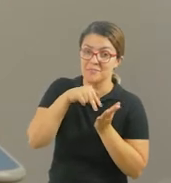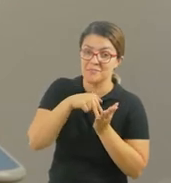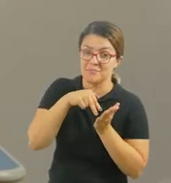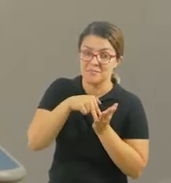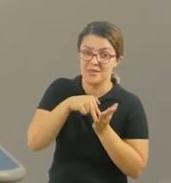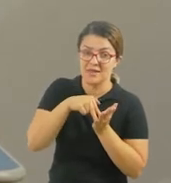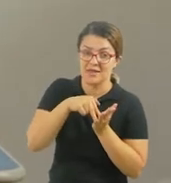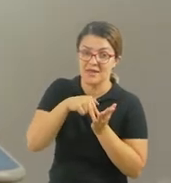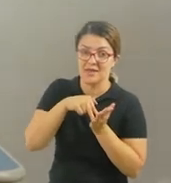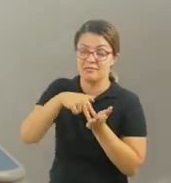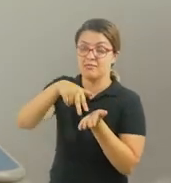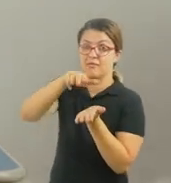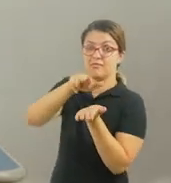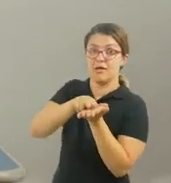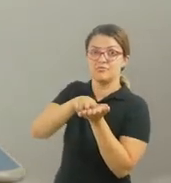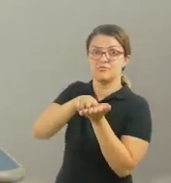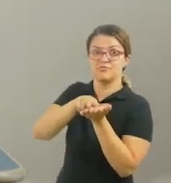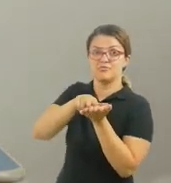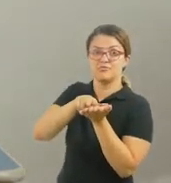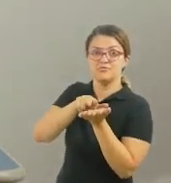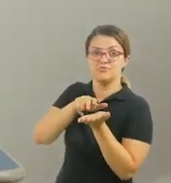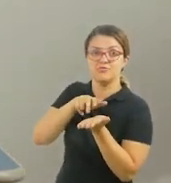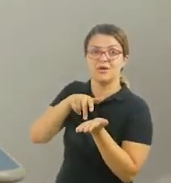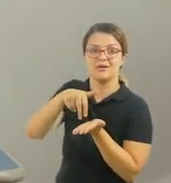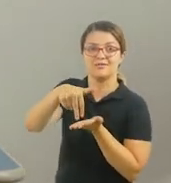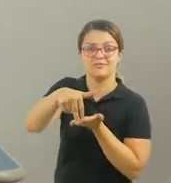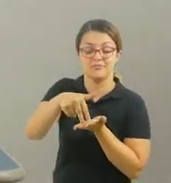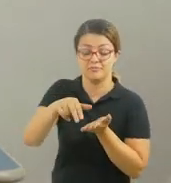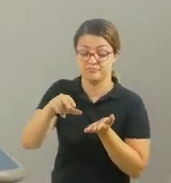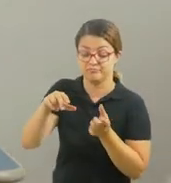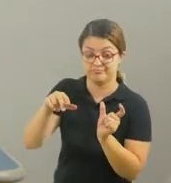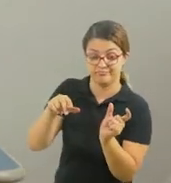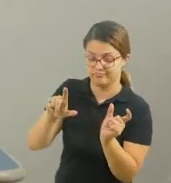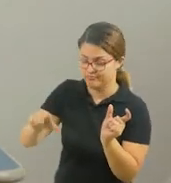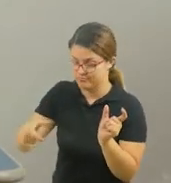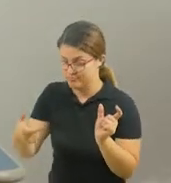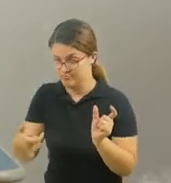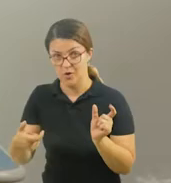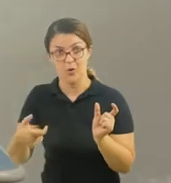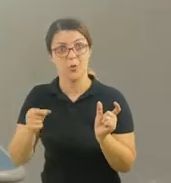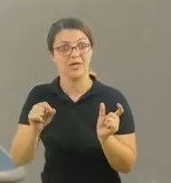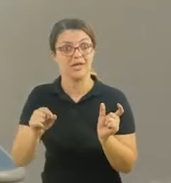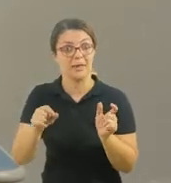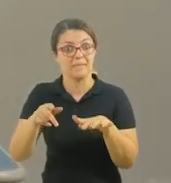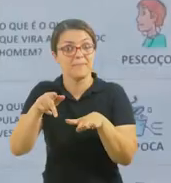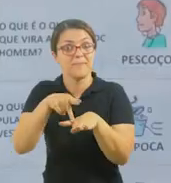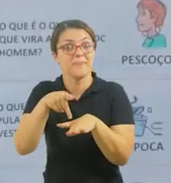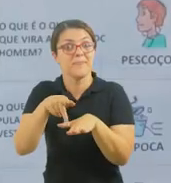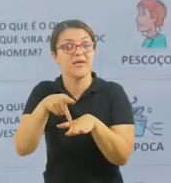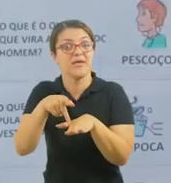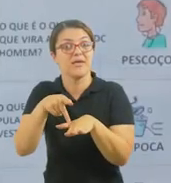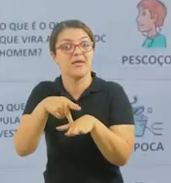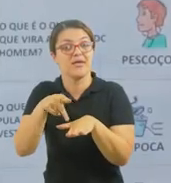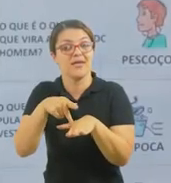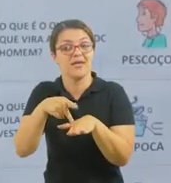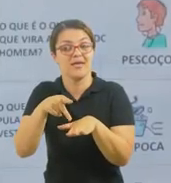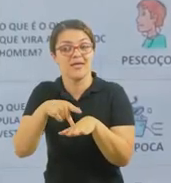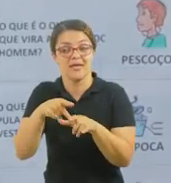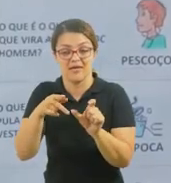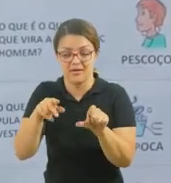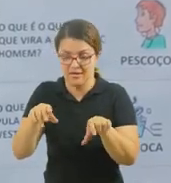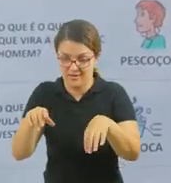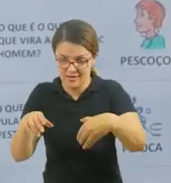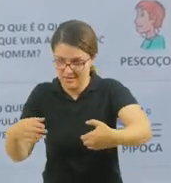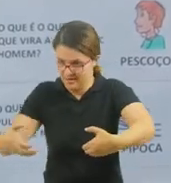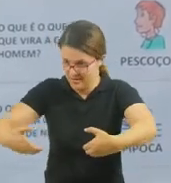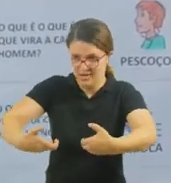anda deitado? Aí a criança vai procurar, vamos ver se eu vou ter sorte aqui. O pé, tá? E